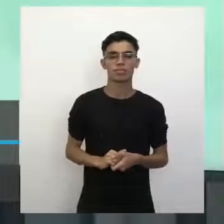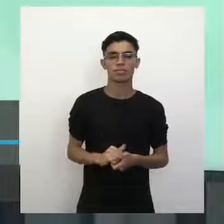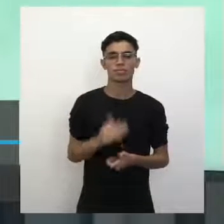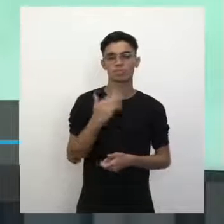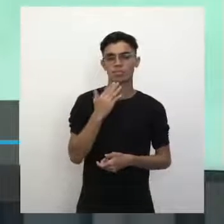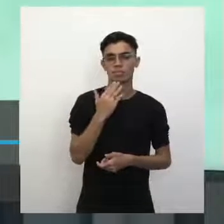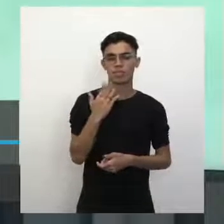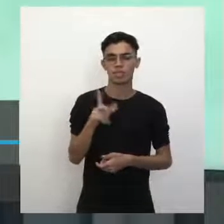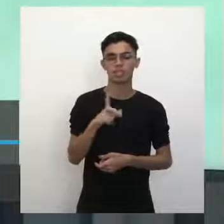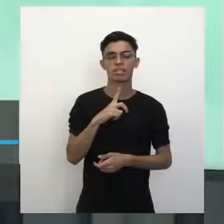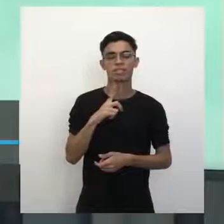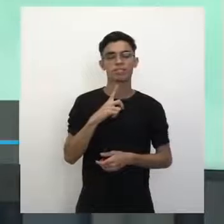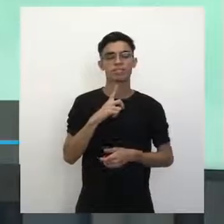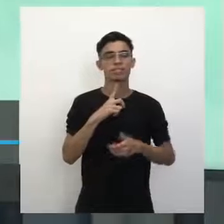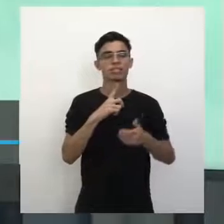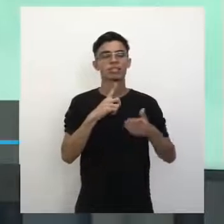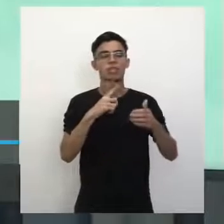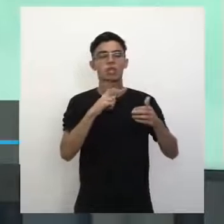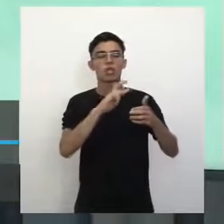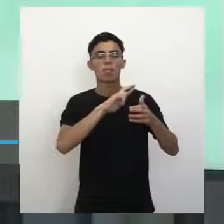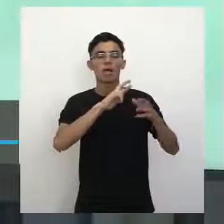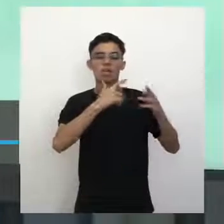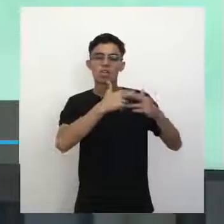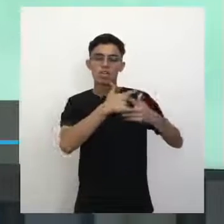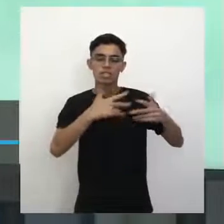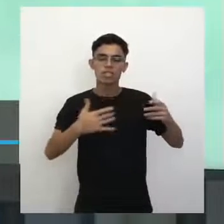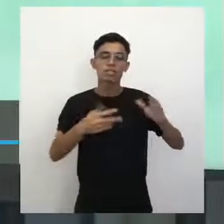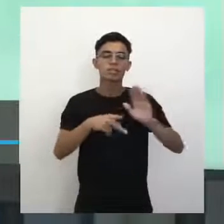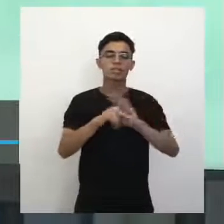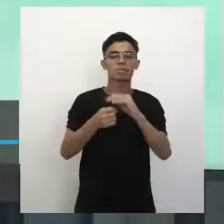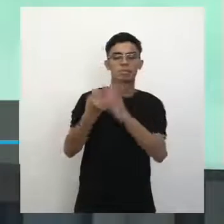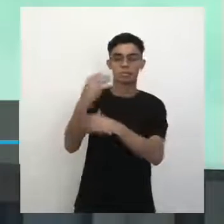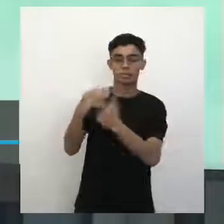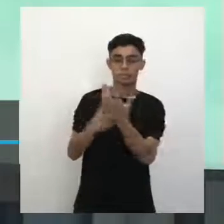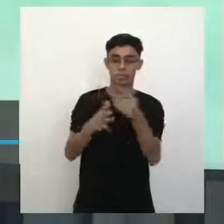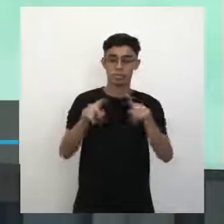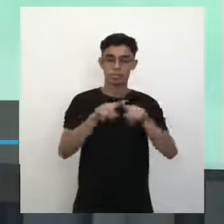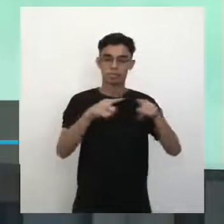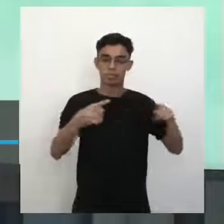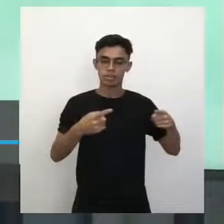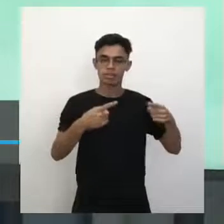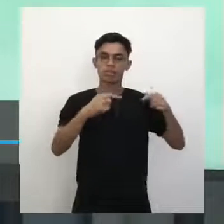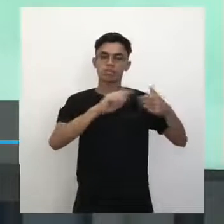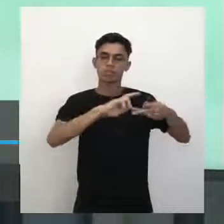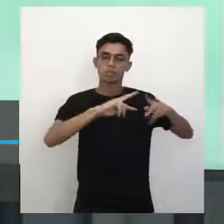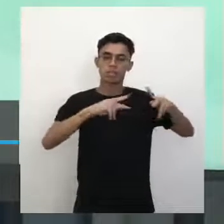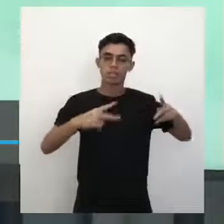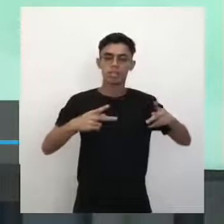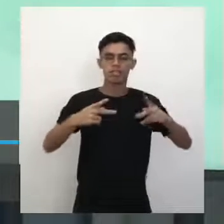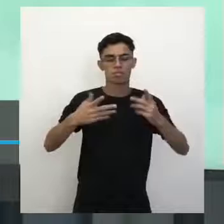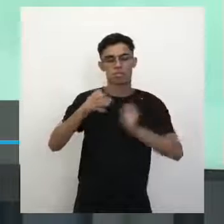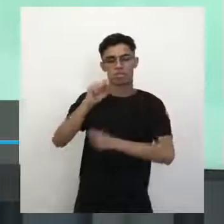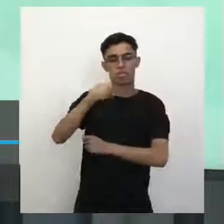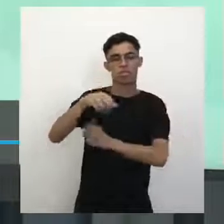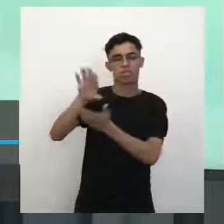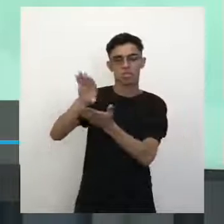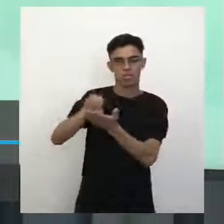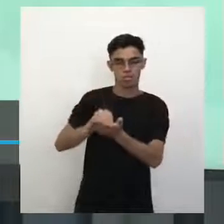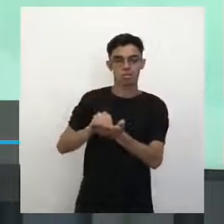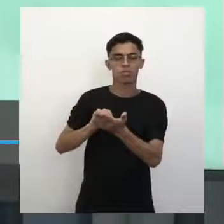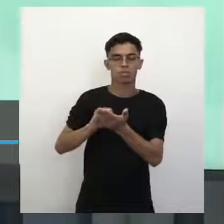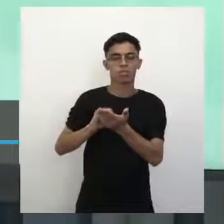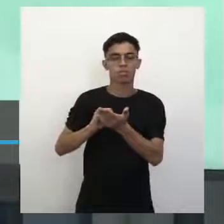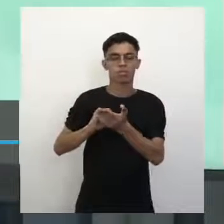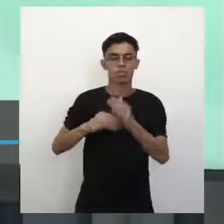tem questões ambientais envolvidas aqui, tá? Mas geneticamente, molecularmente, elas serão todas idênticas, tá? Então, por isso que a